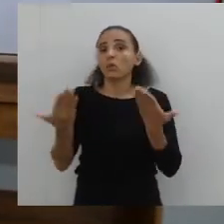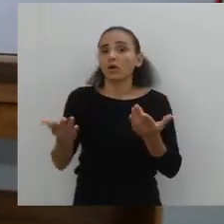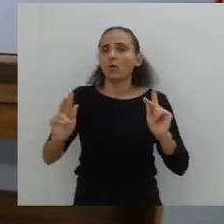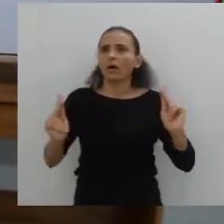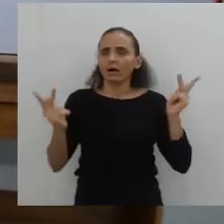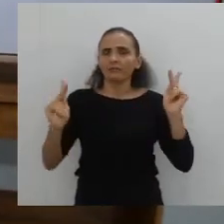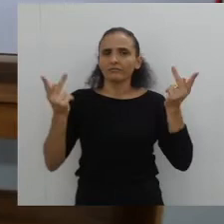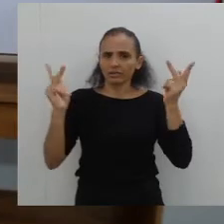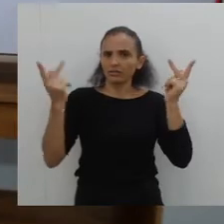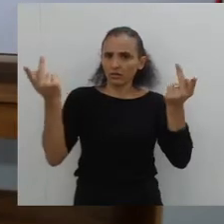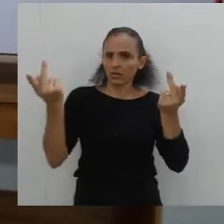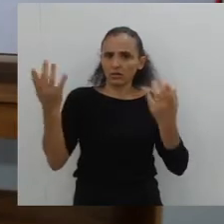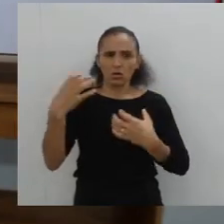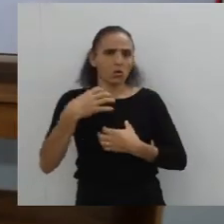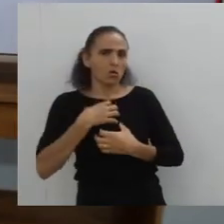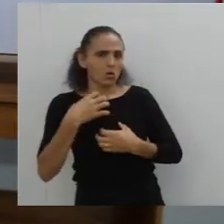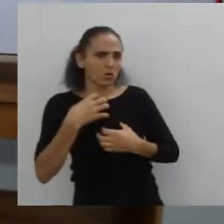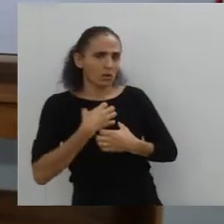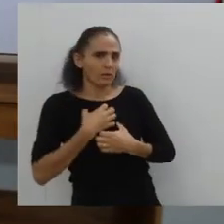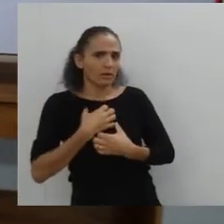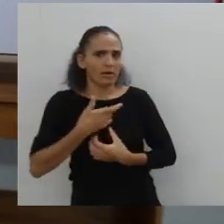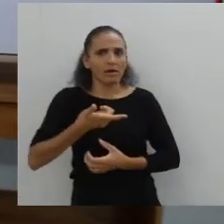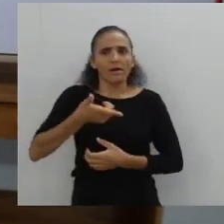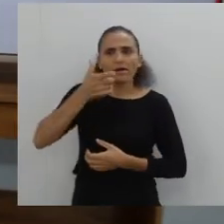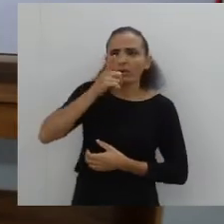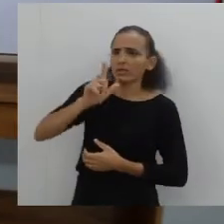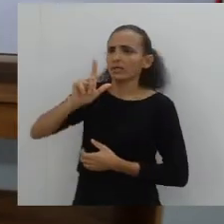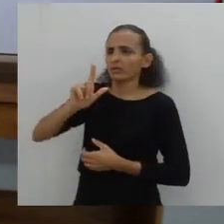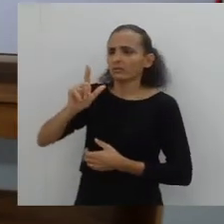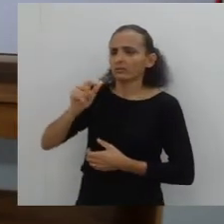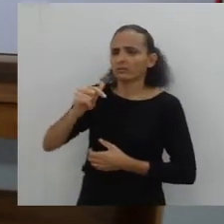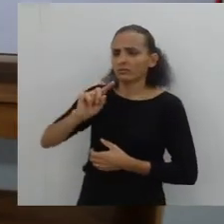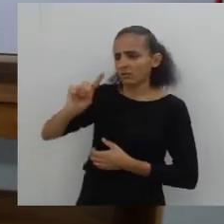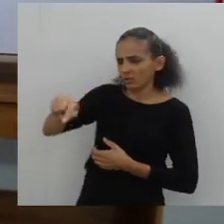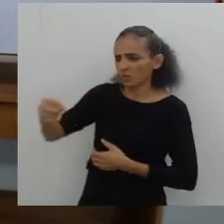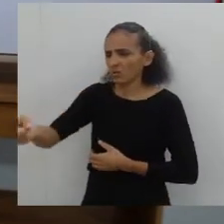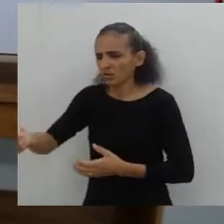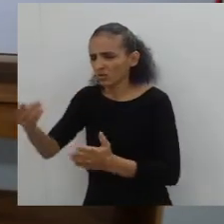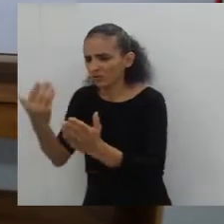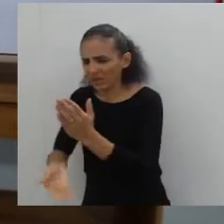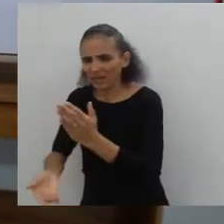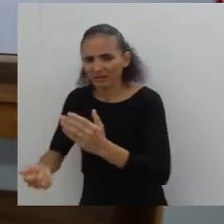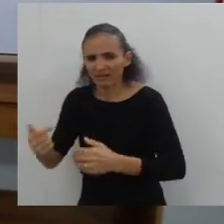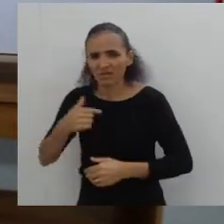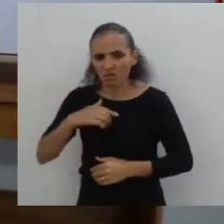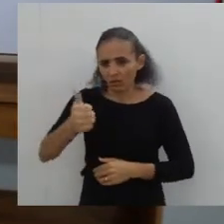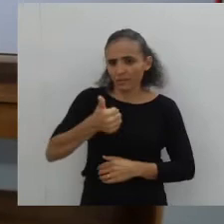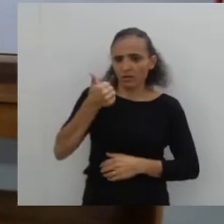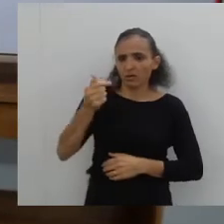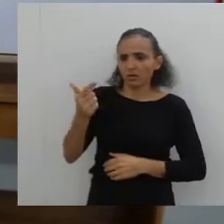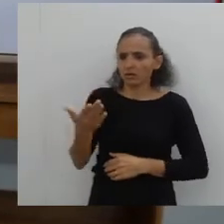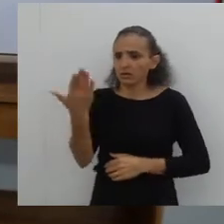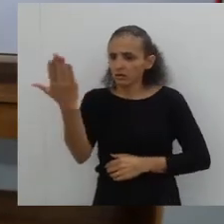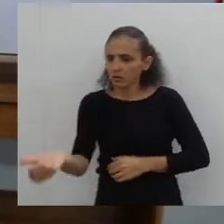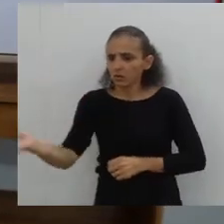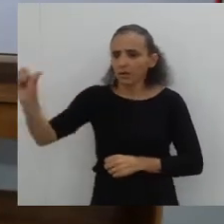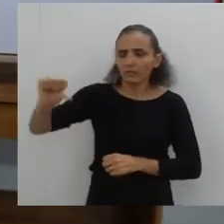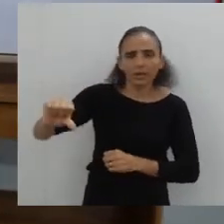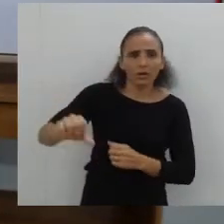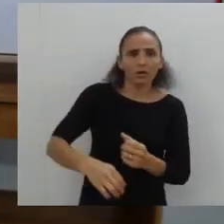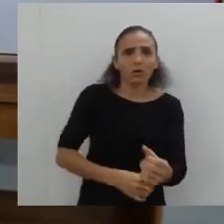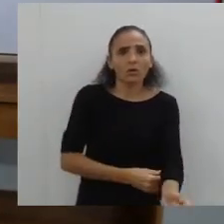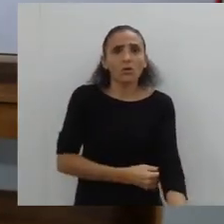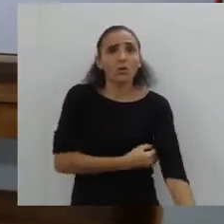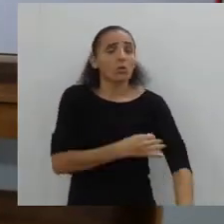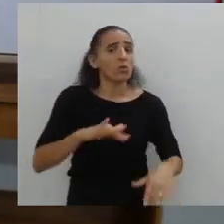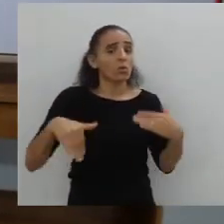vitória? É aquela vitória onde eu ganho, o outro perde e, portanto, eu sou melhor e o outro é pior? Ou é aquela vitória